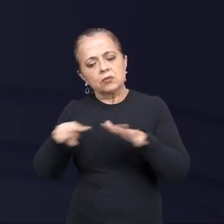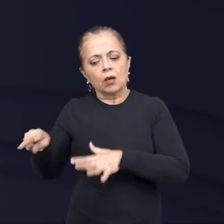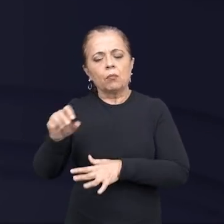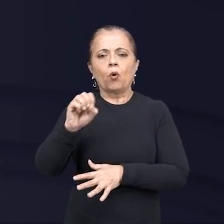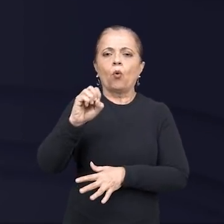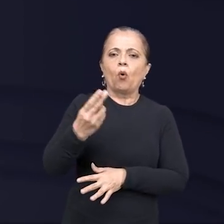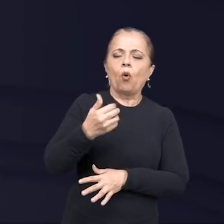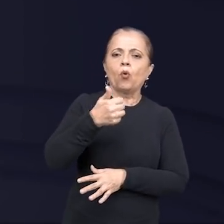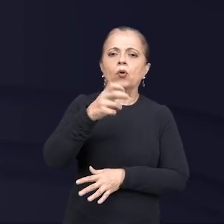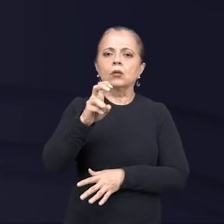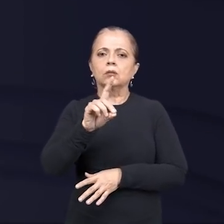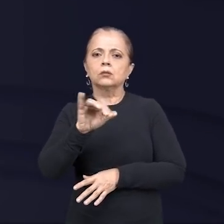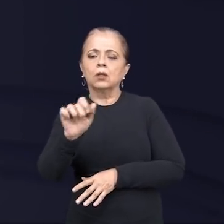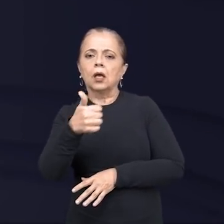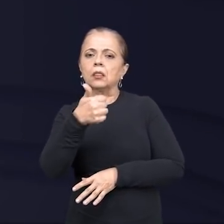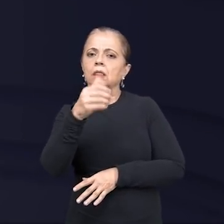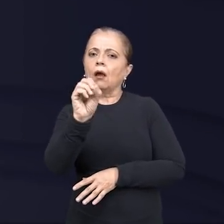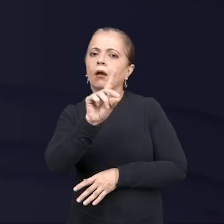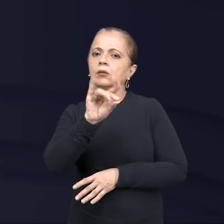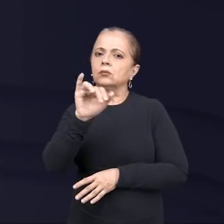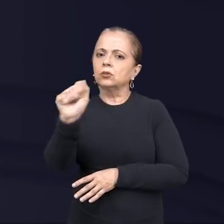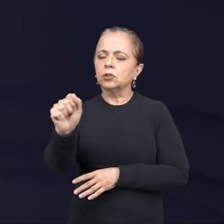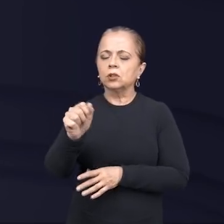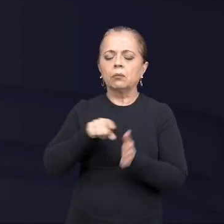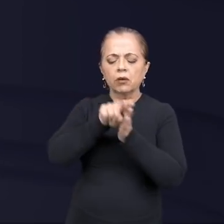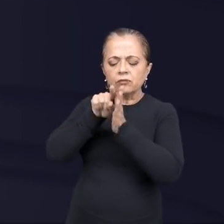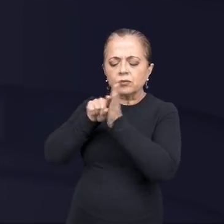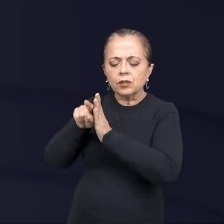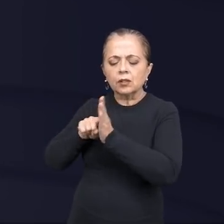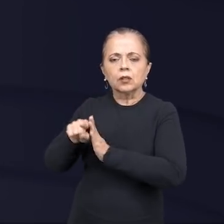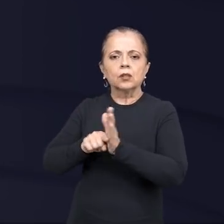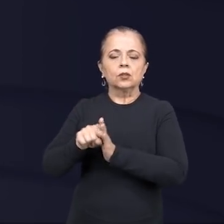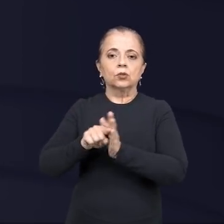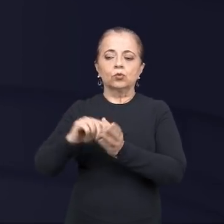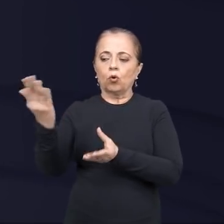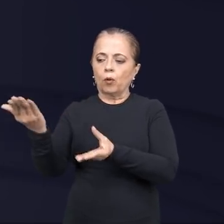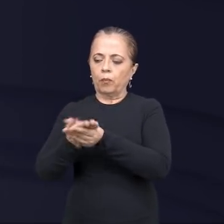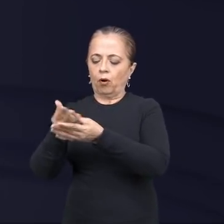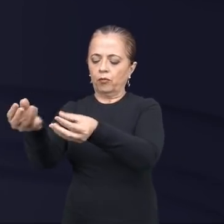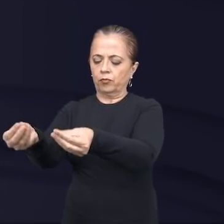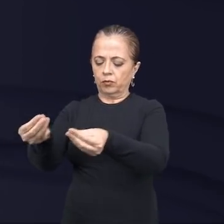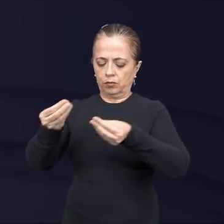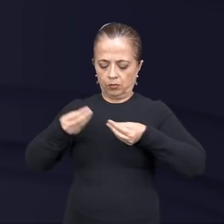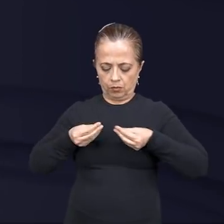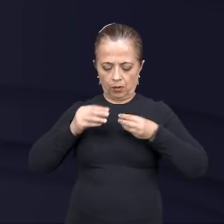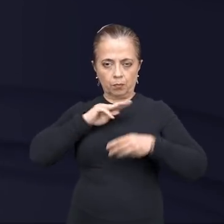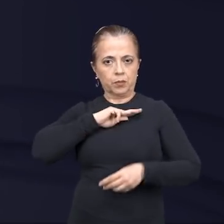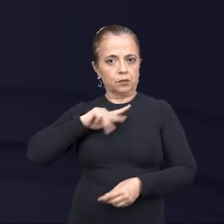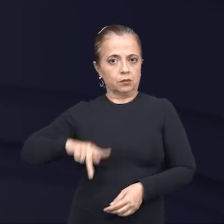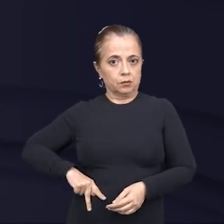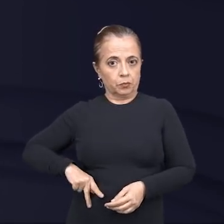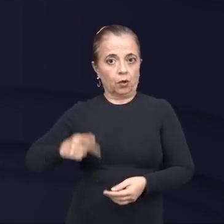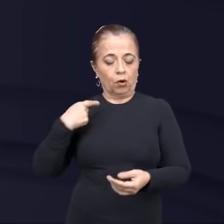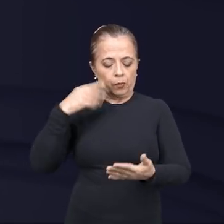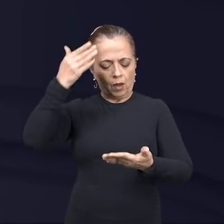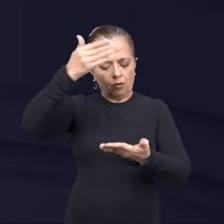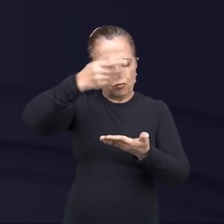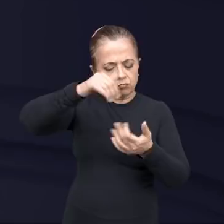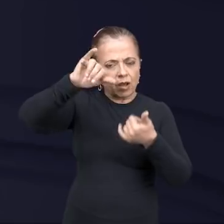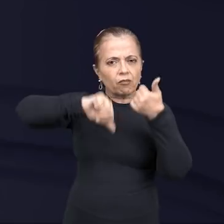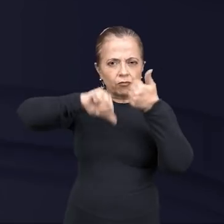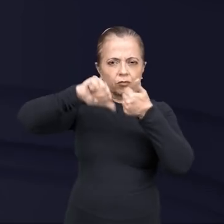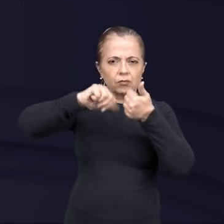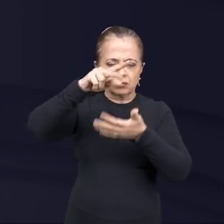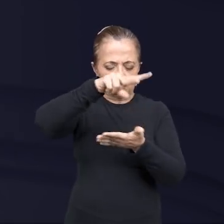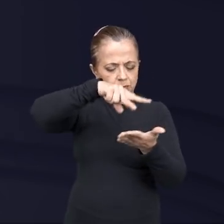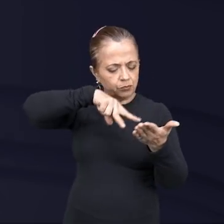nós possamos ter o término dessa investigação, quando o inquérito virá ao Ministério Público para se